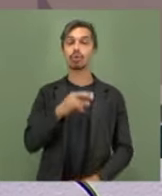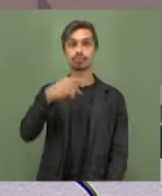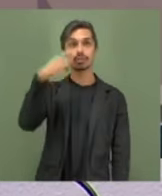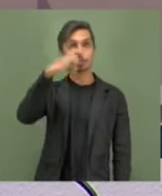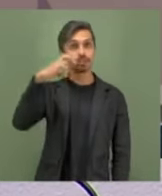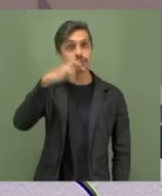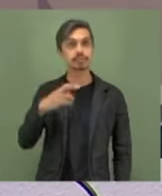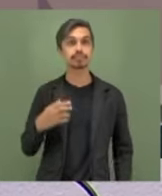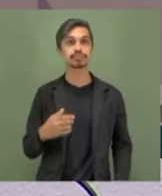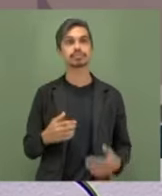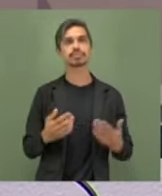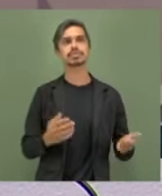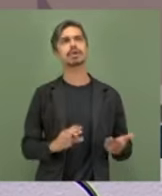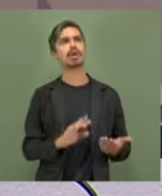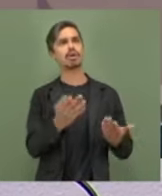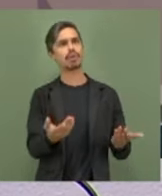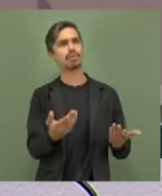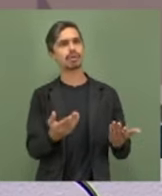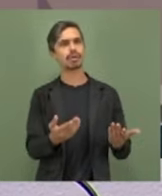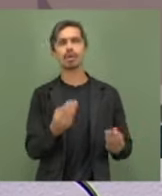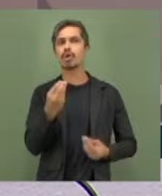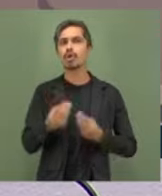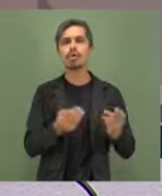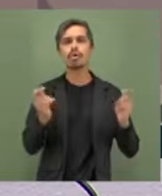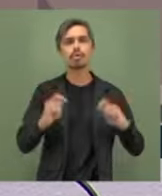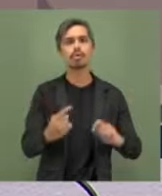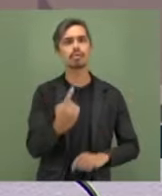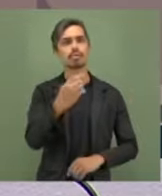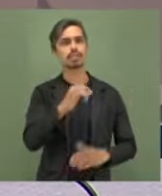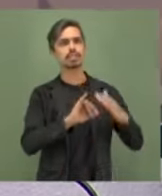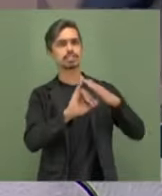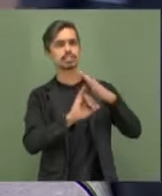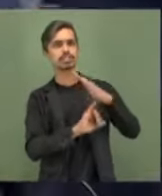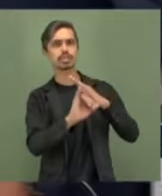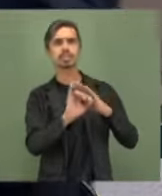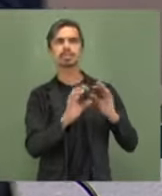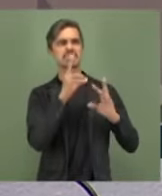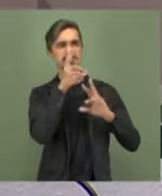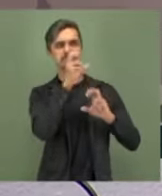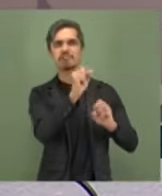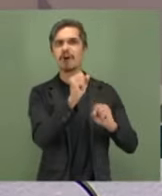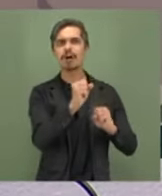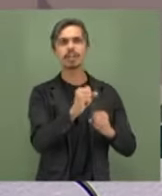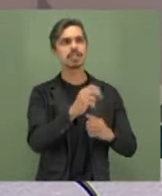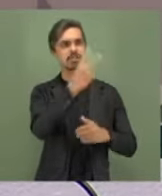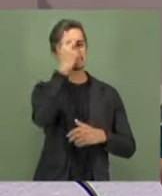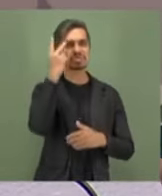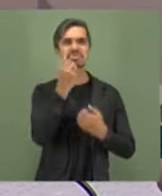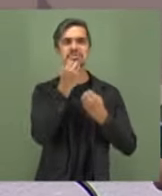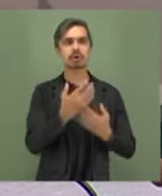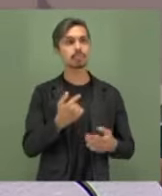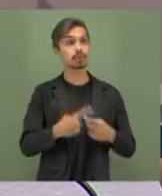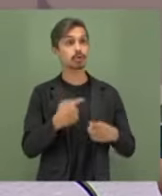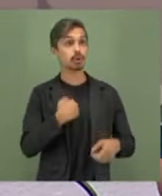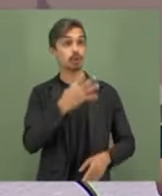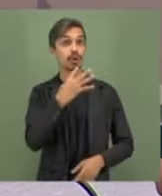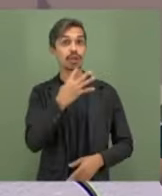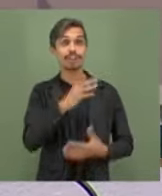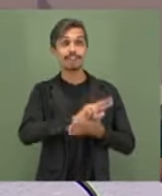eu quero aqui perguntar como é que é possível uma instituição tão valorosa, com tanta gente de bem, que eu conheço muitos polícias